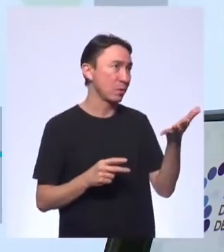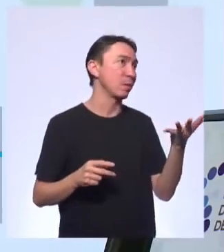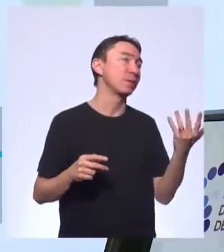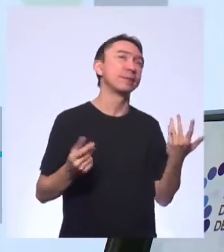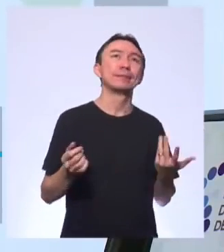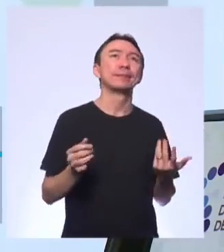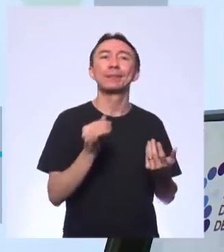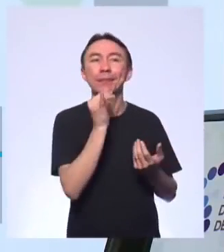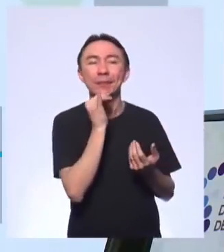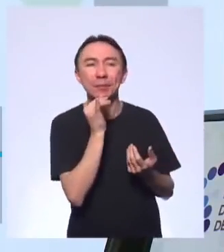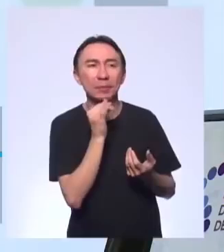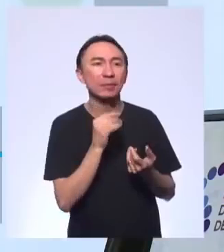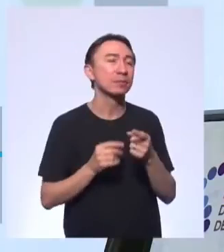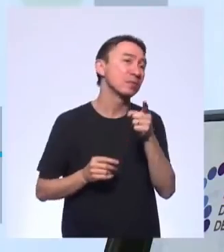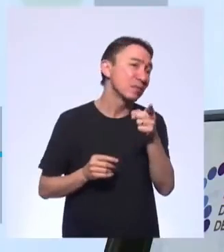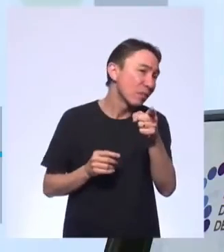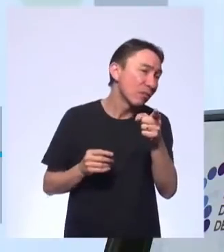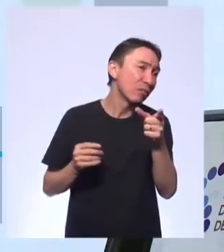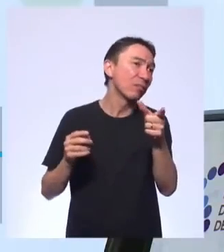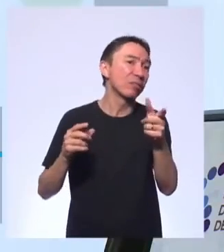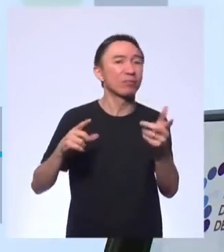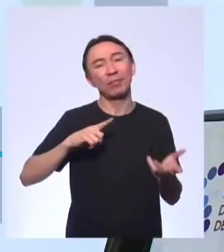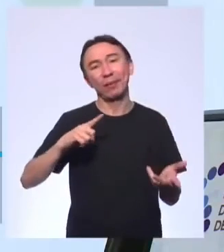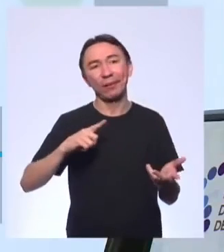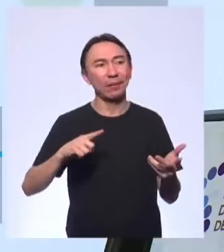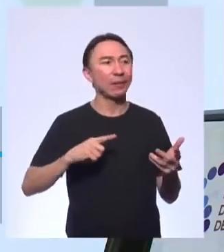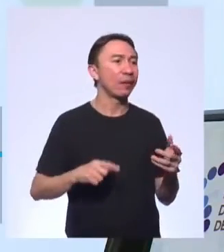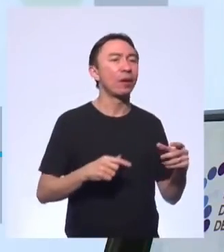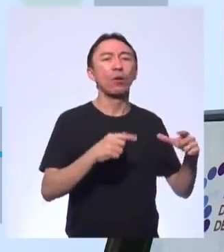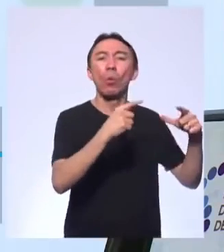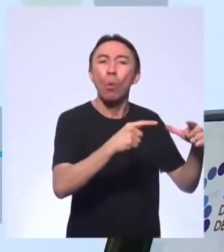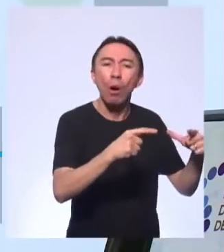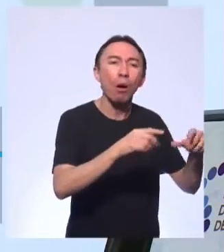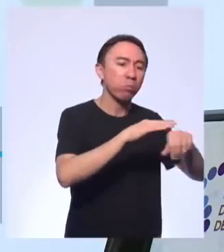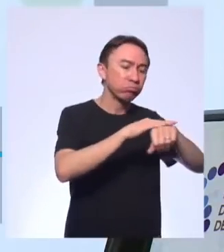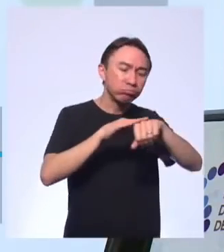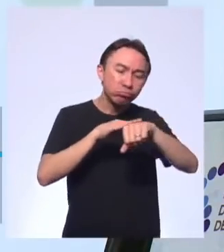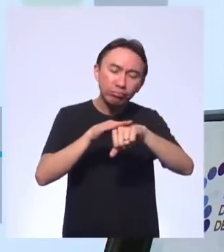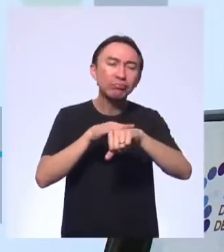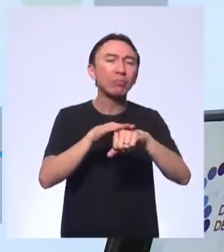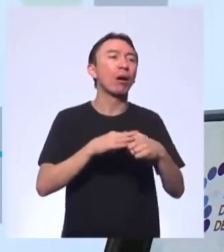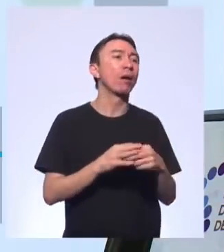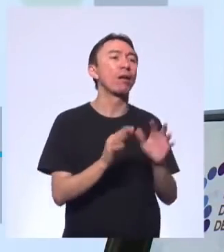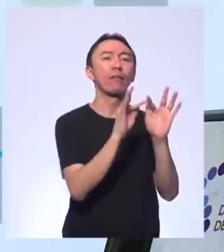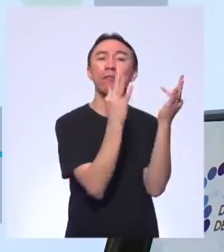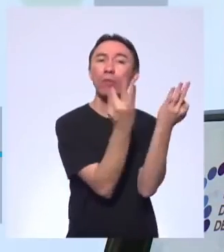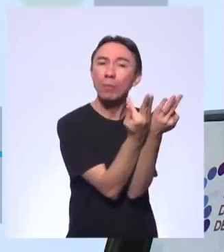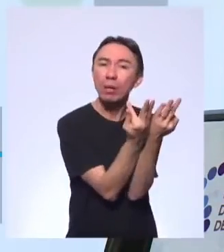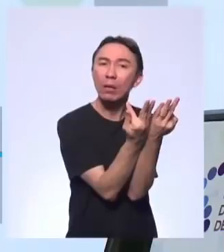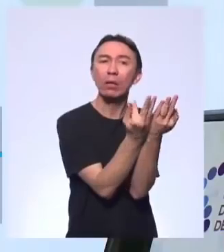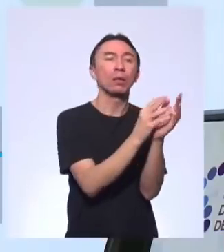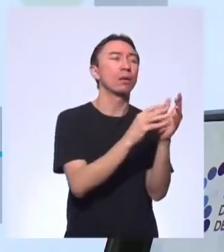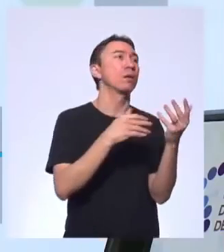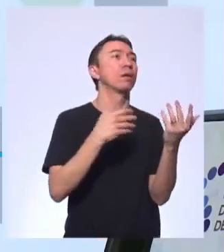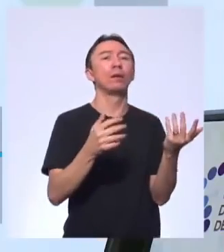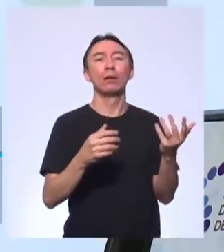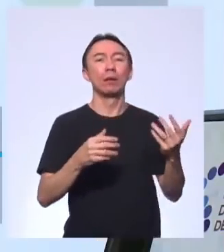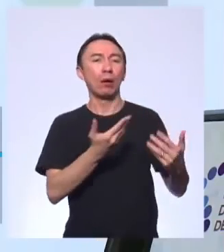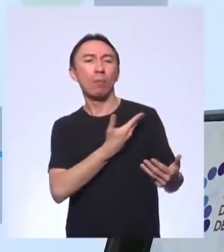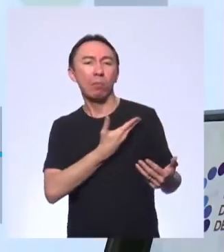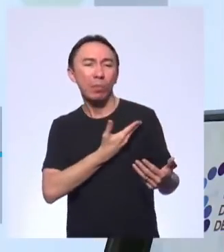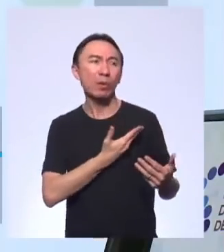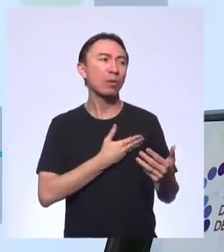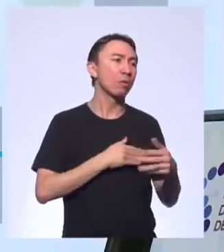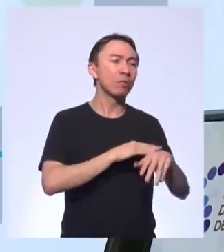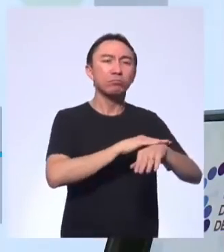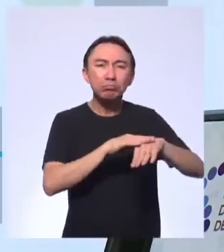de você ter um espaço para conversa com familiar, né, de ter amigos que você consiga conversar.